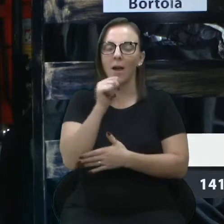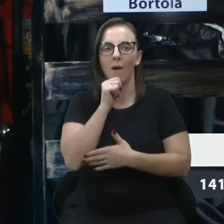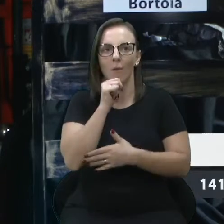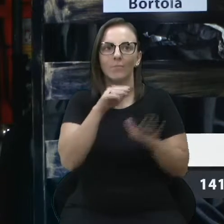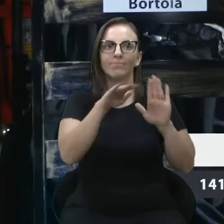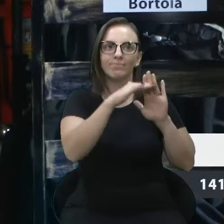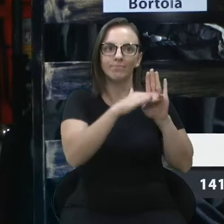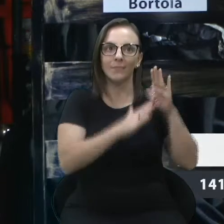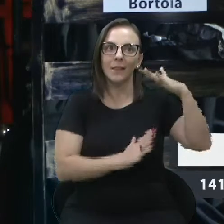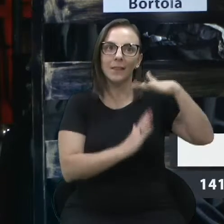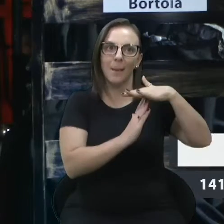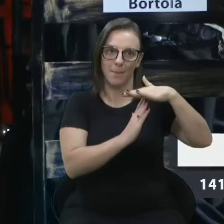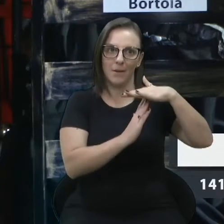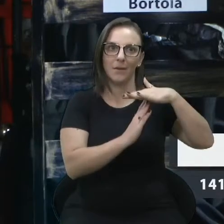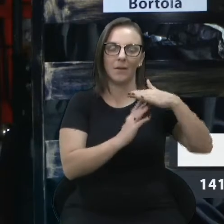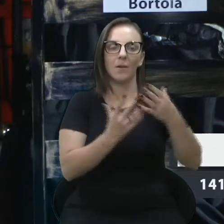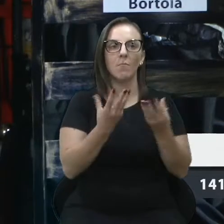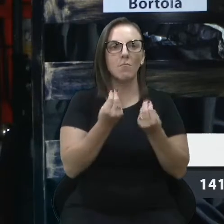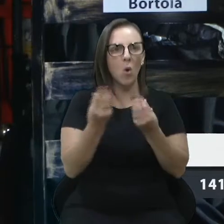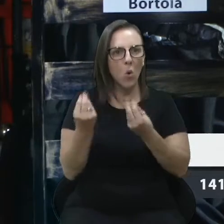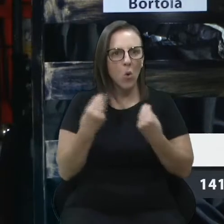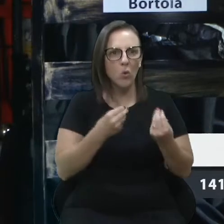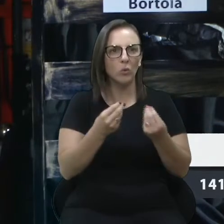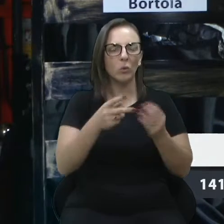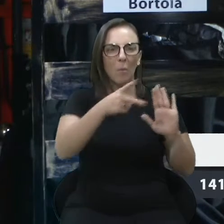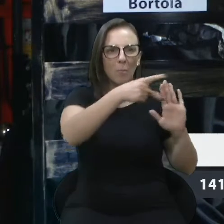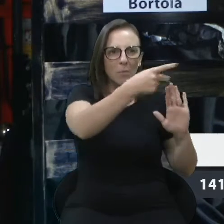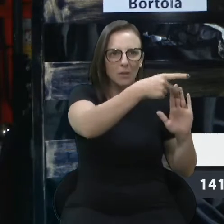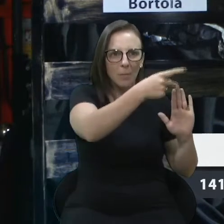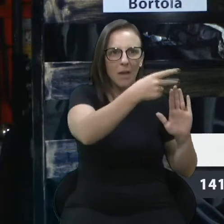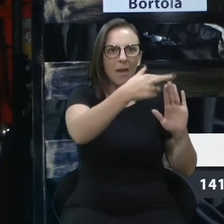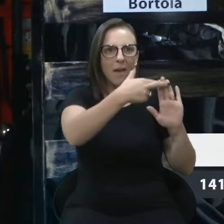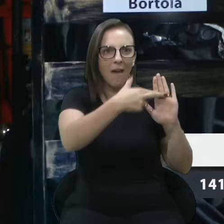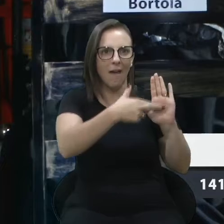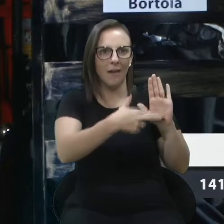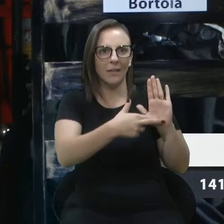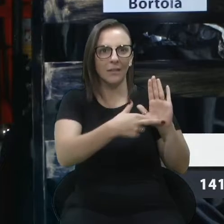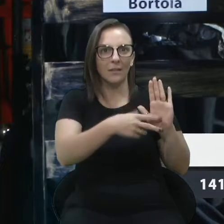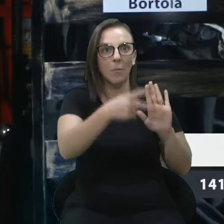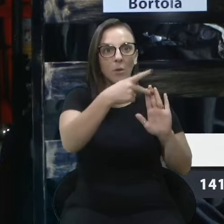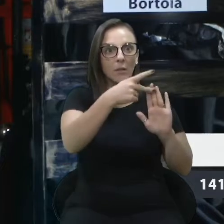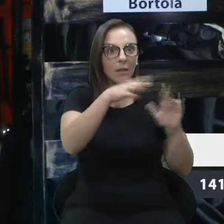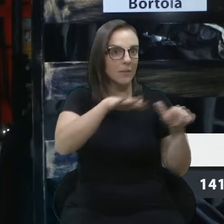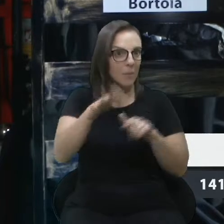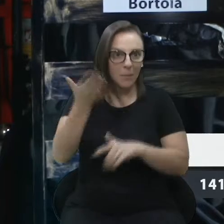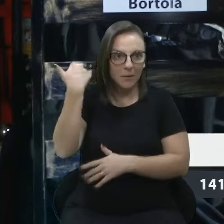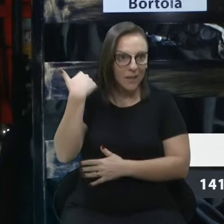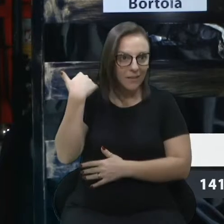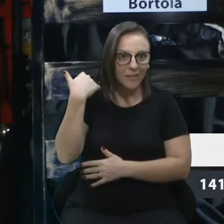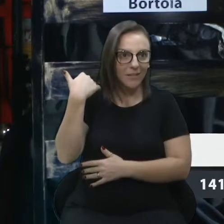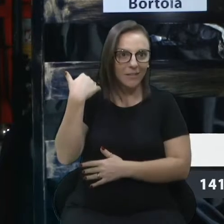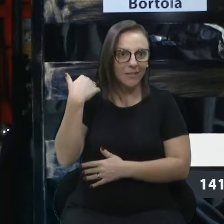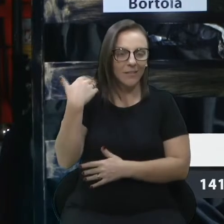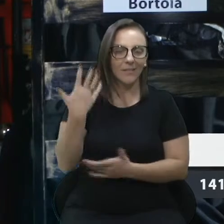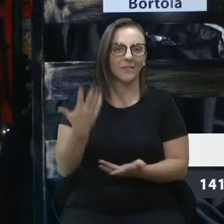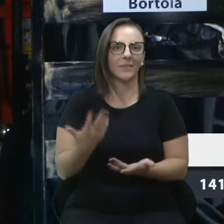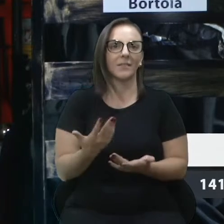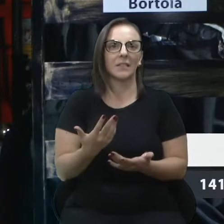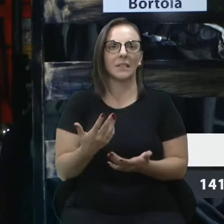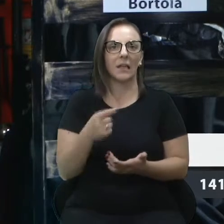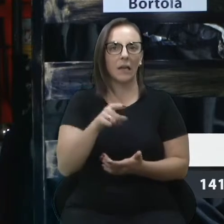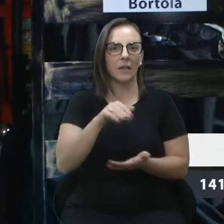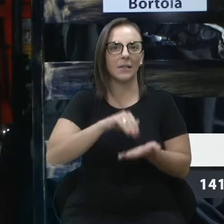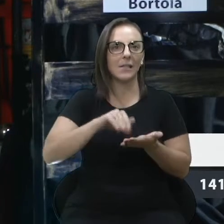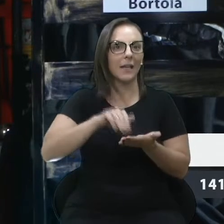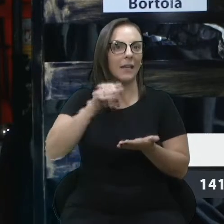desses regramentos, essas portarias que saem, e saiu uma portaria semana passada, vereador Valim, inclusive, que a